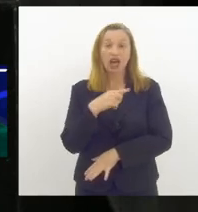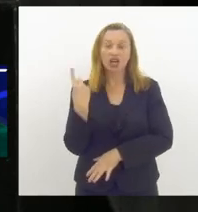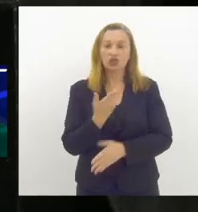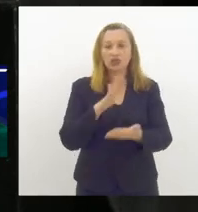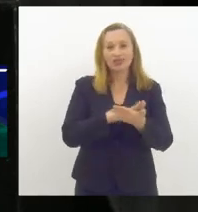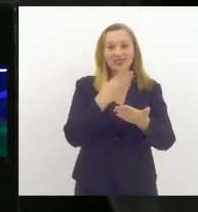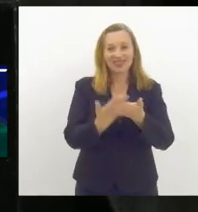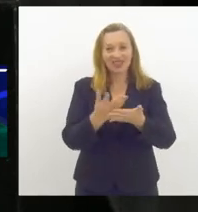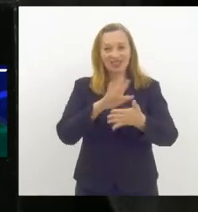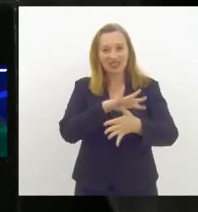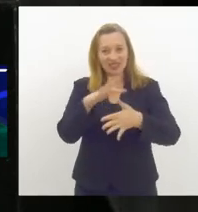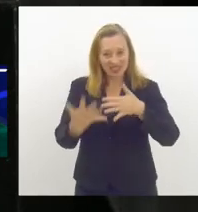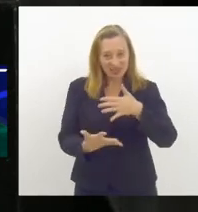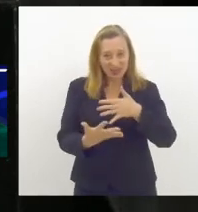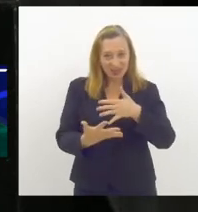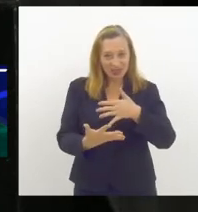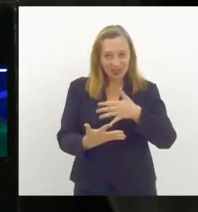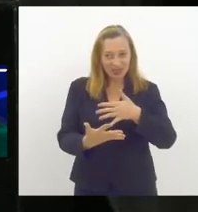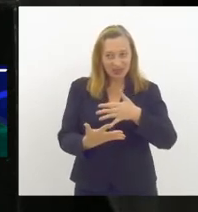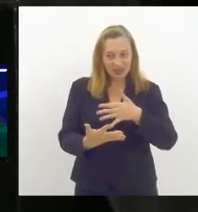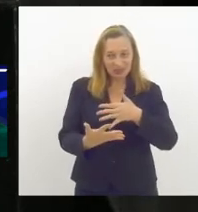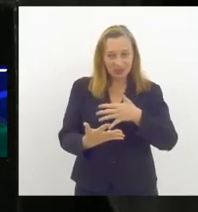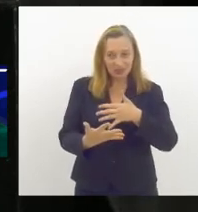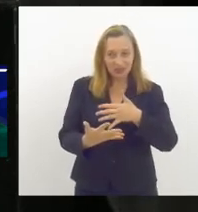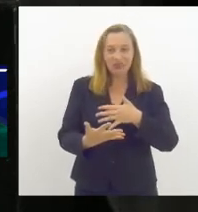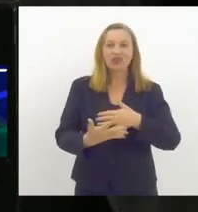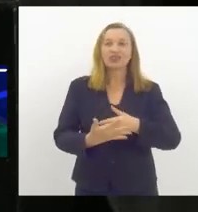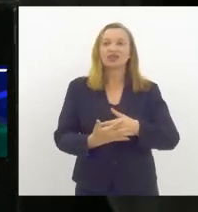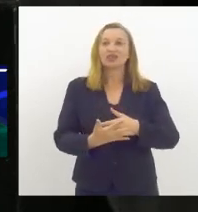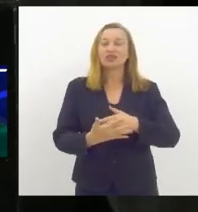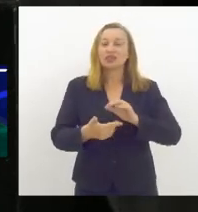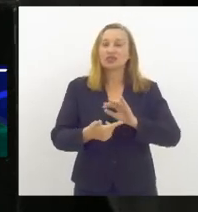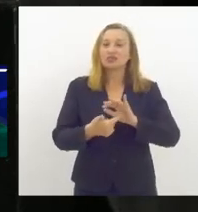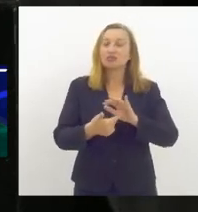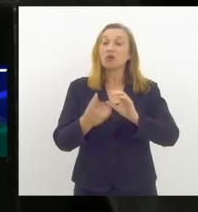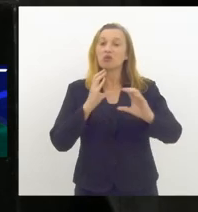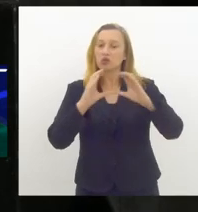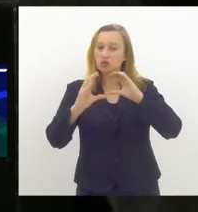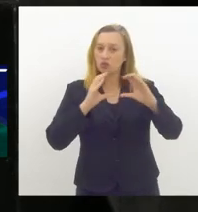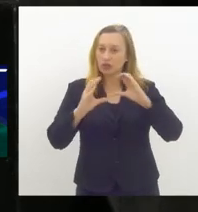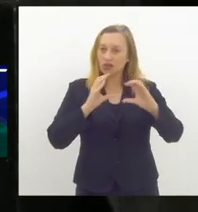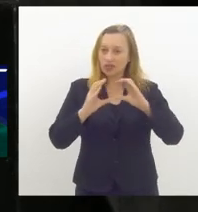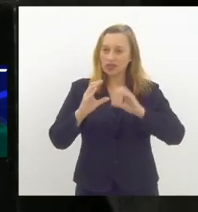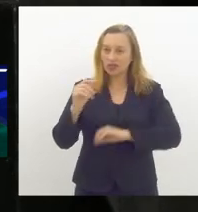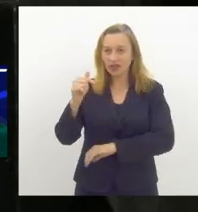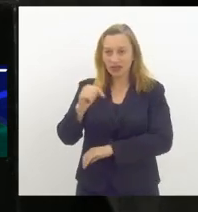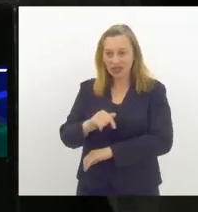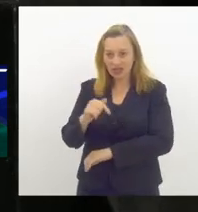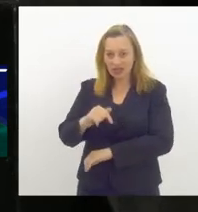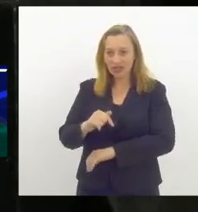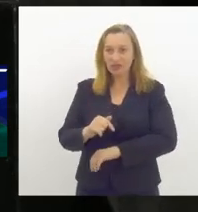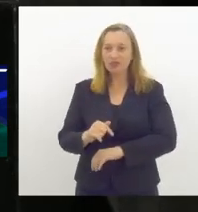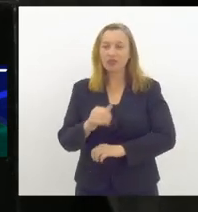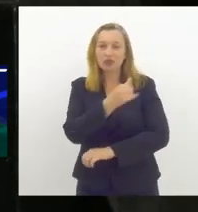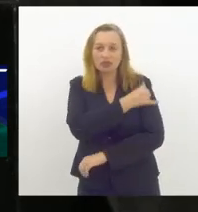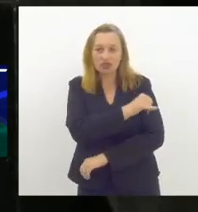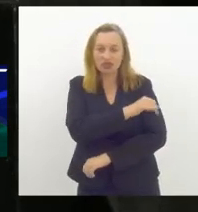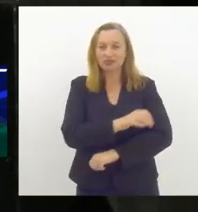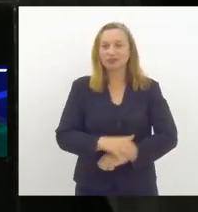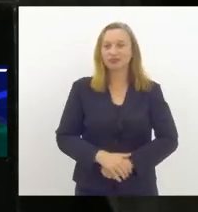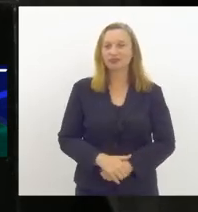intérprete de libras que viabiliza a nossa comunicação aqui com a comunidade surda do Rio de